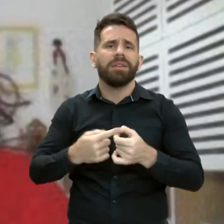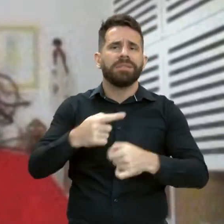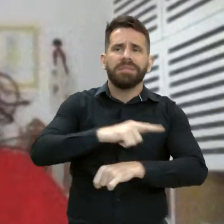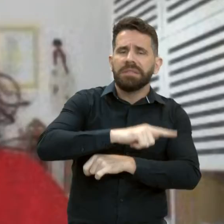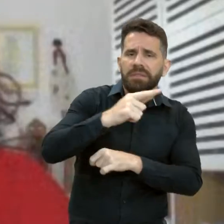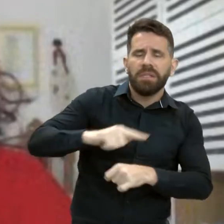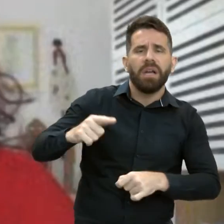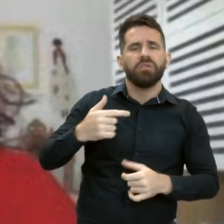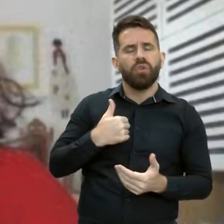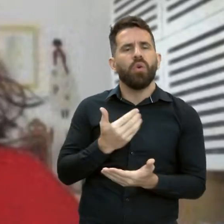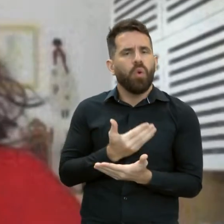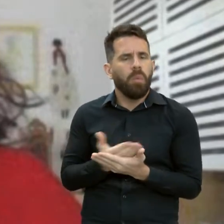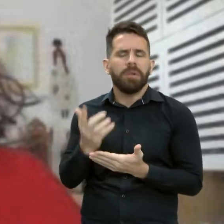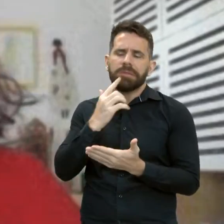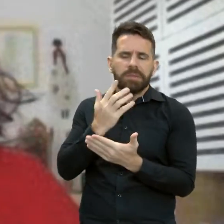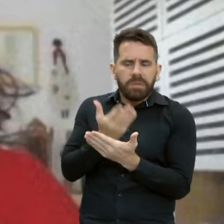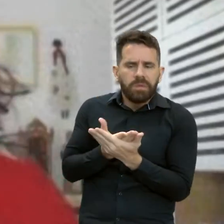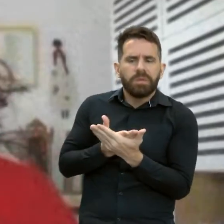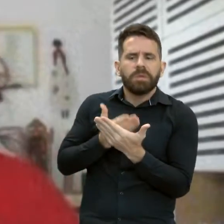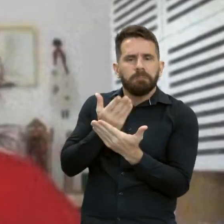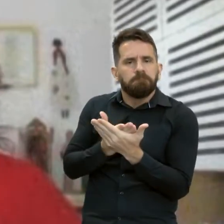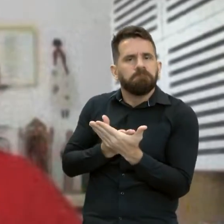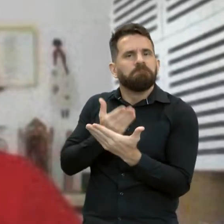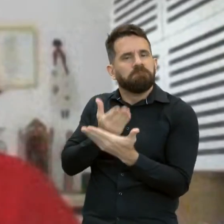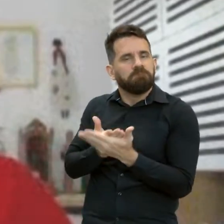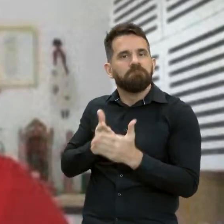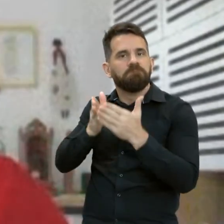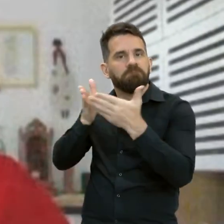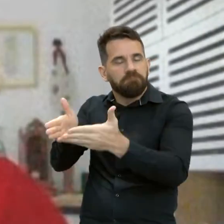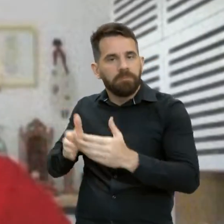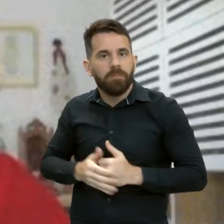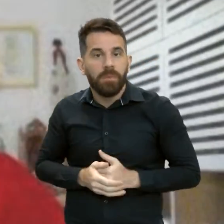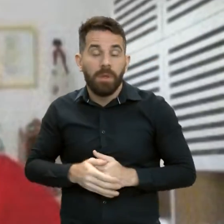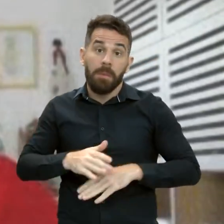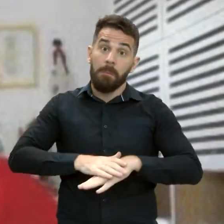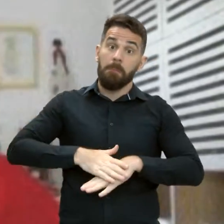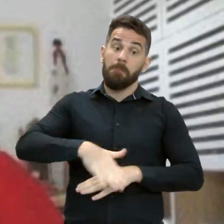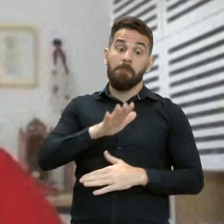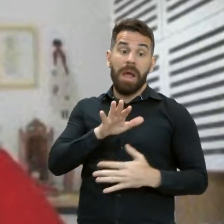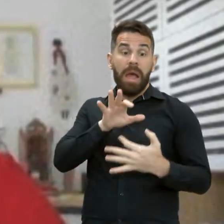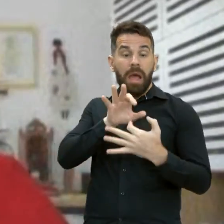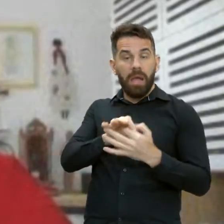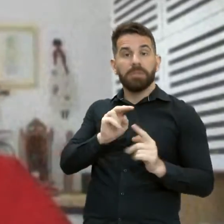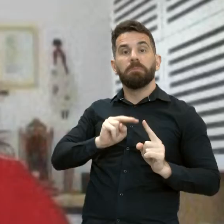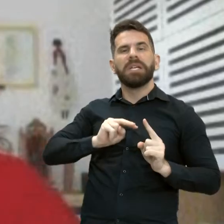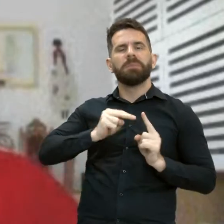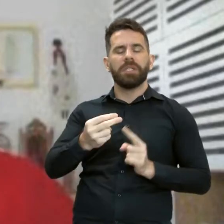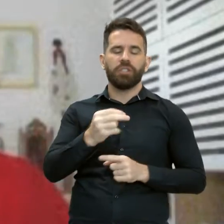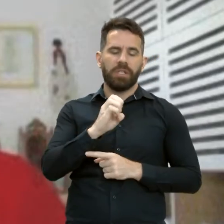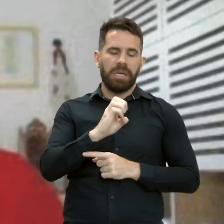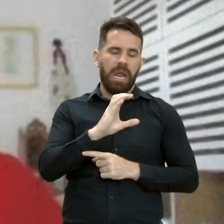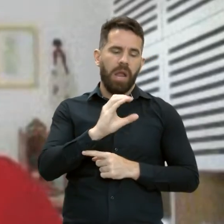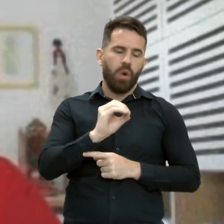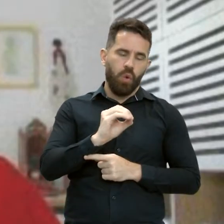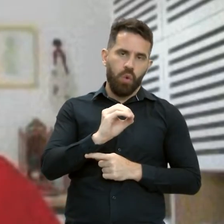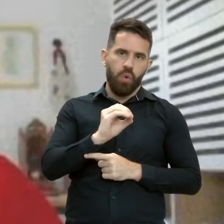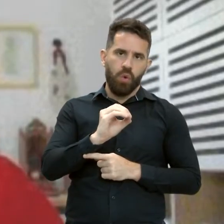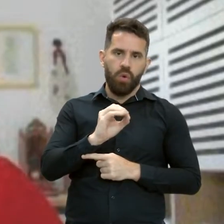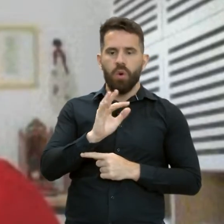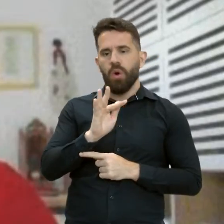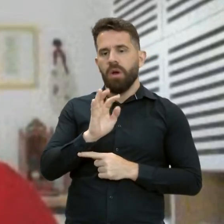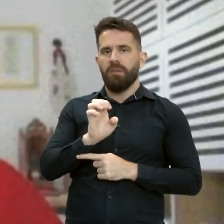obra dela com um olhar ecofeminista, porque o ecofeminismo ele